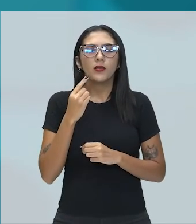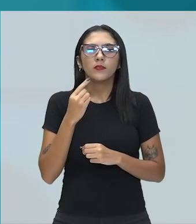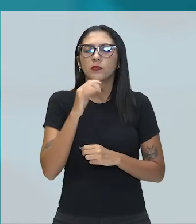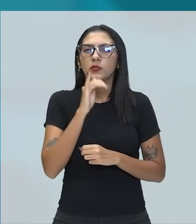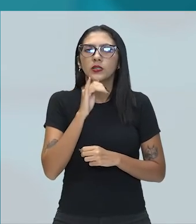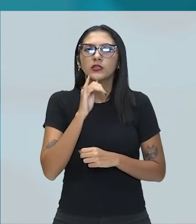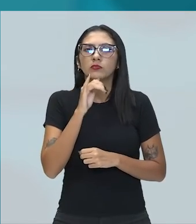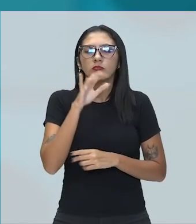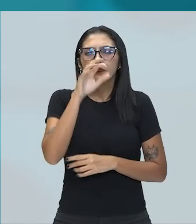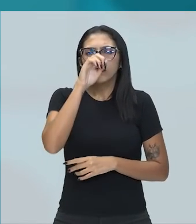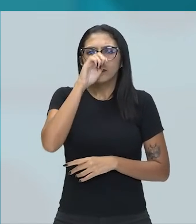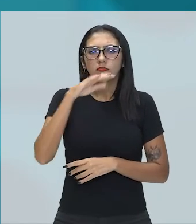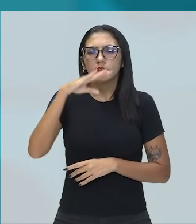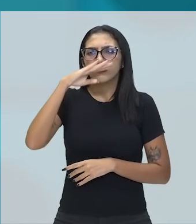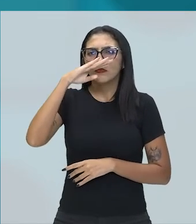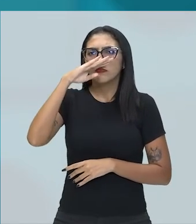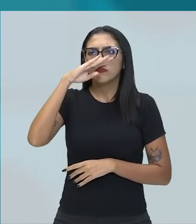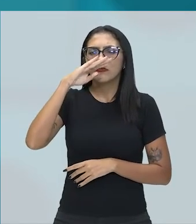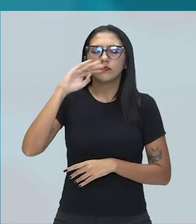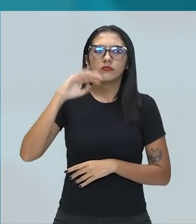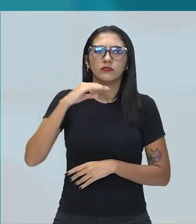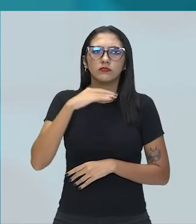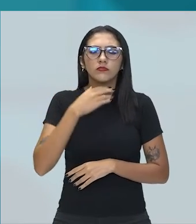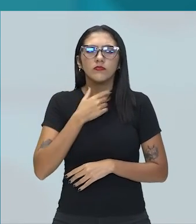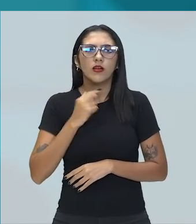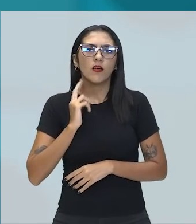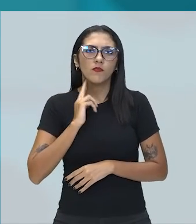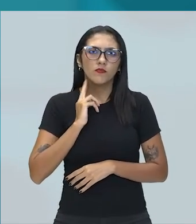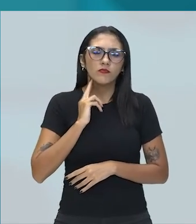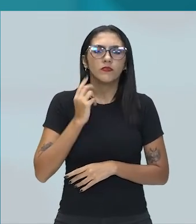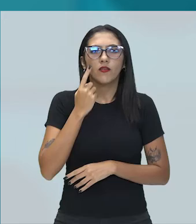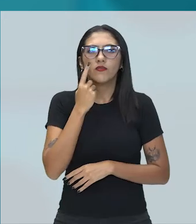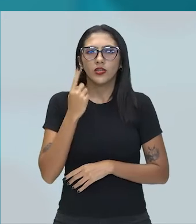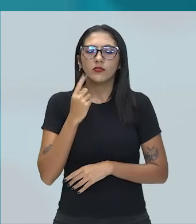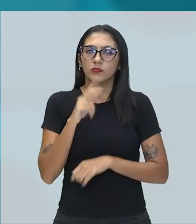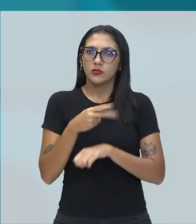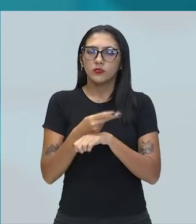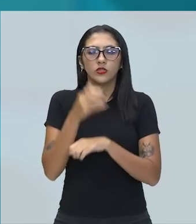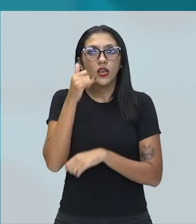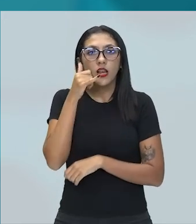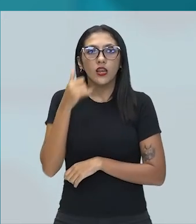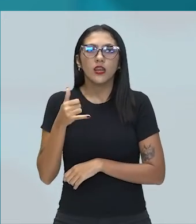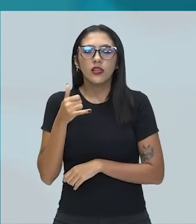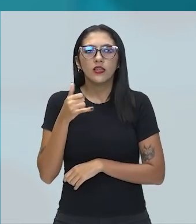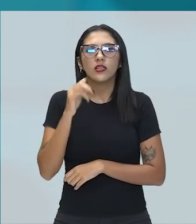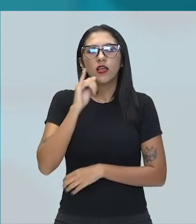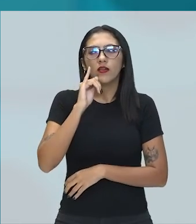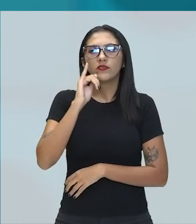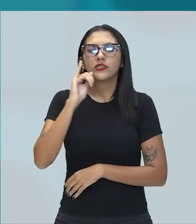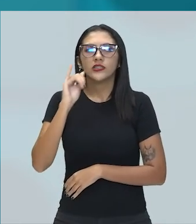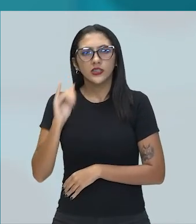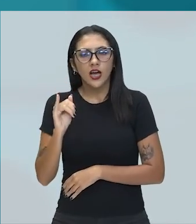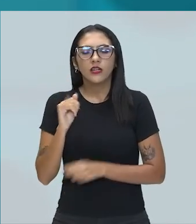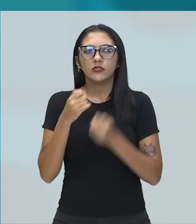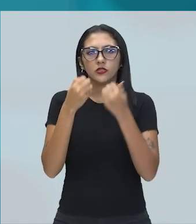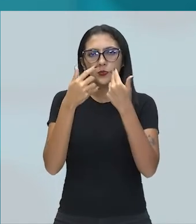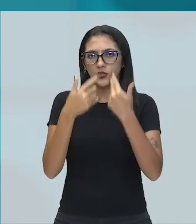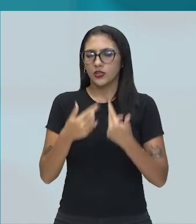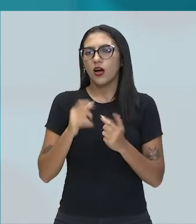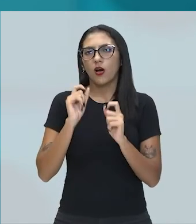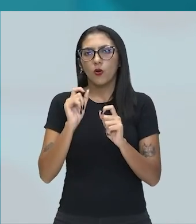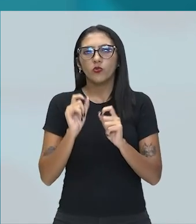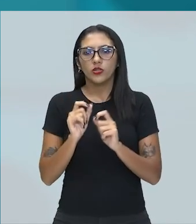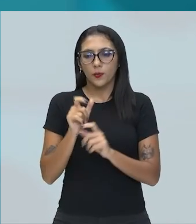está respirando e assim você vai ligar para o serviço emergencial, falar a condição desse paciente, né,